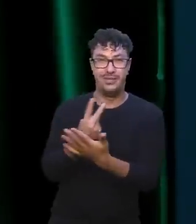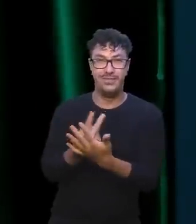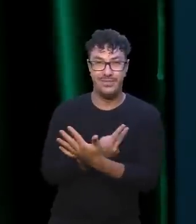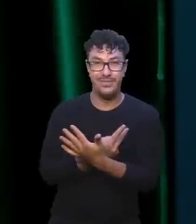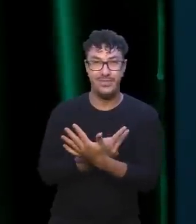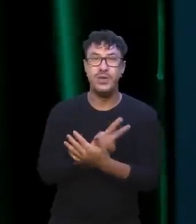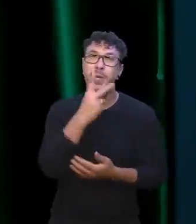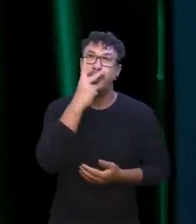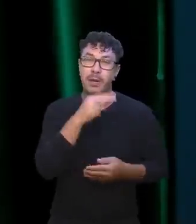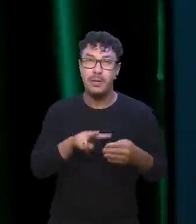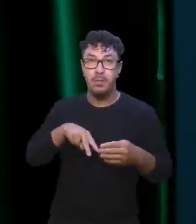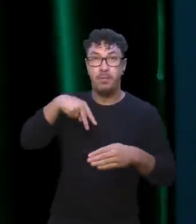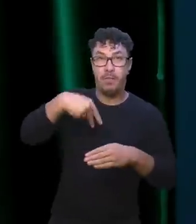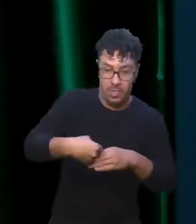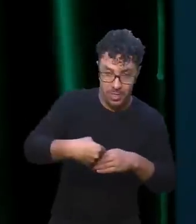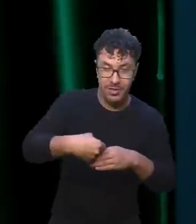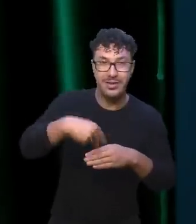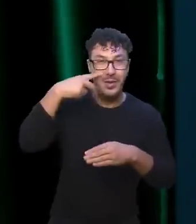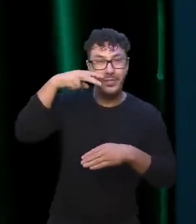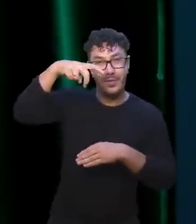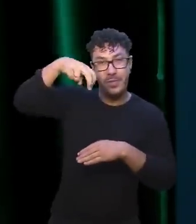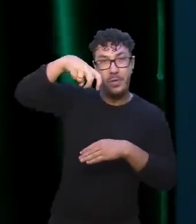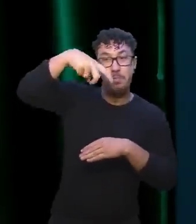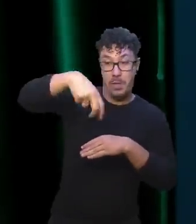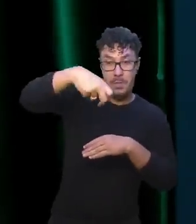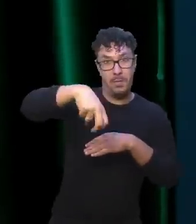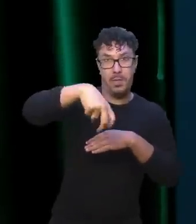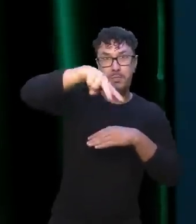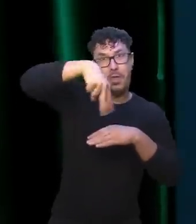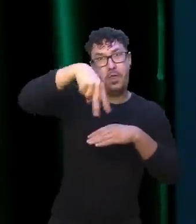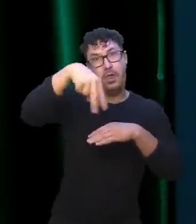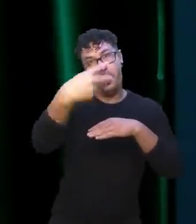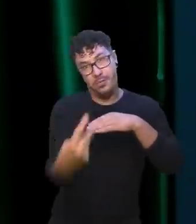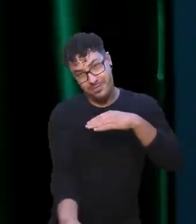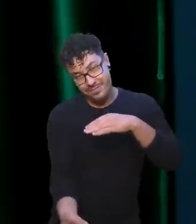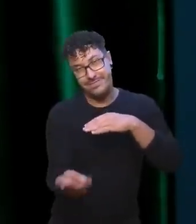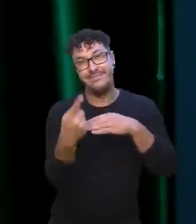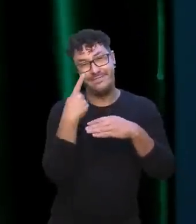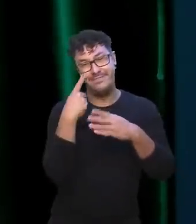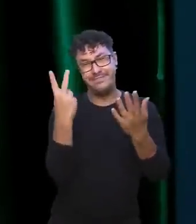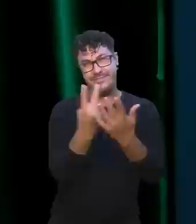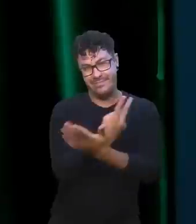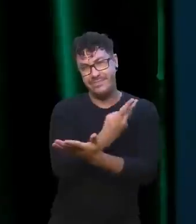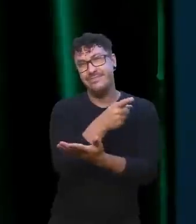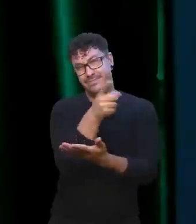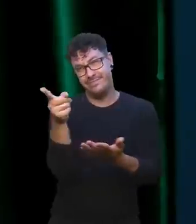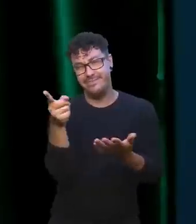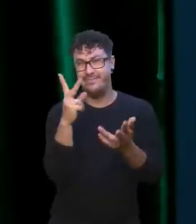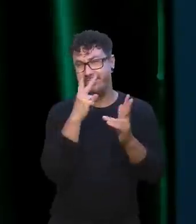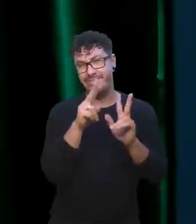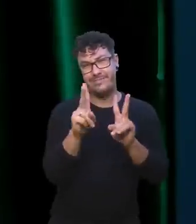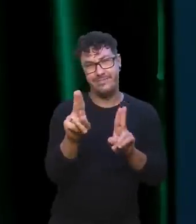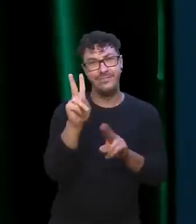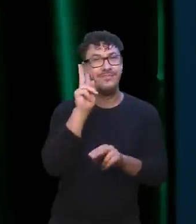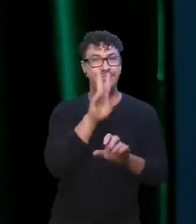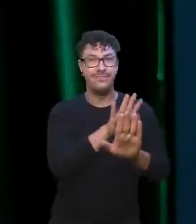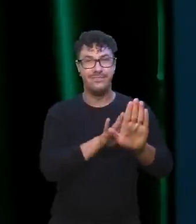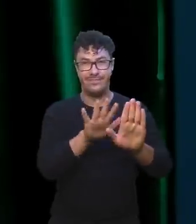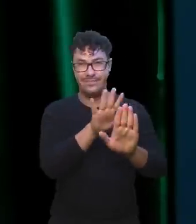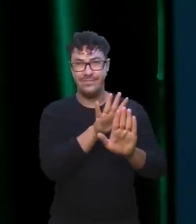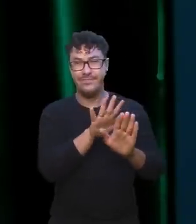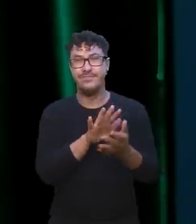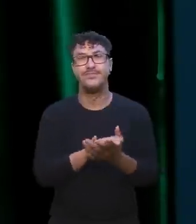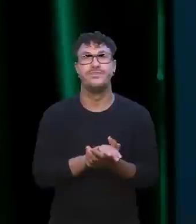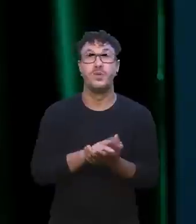que trupica no primeiro degrau, e aí começa, perde o equilíbrio, vai perdendo o equilíbrio e cai, toma um tombo